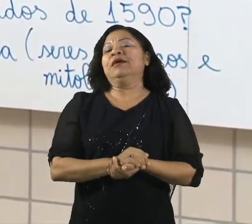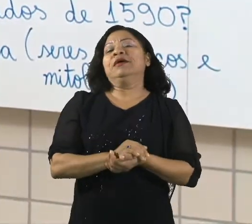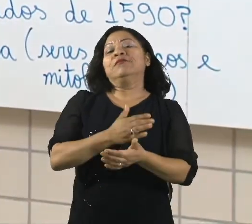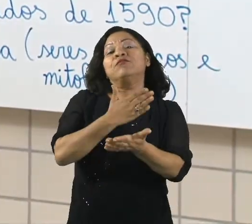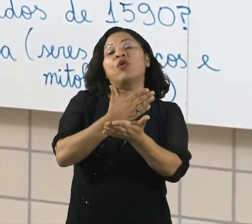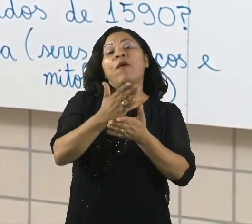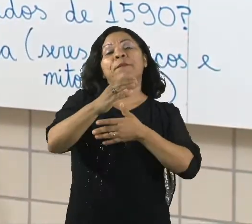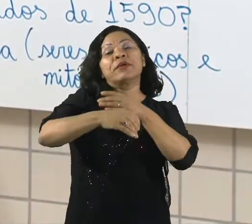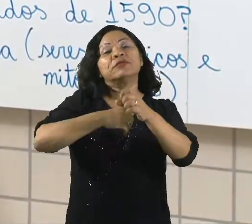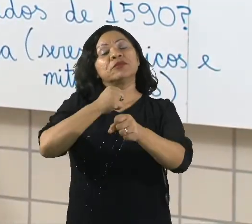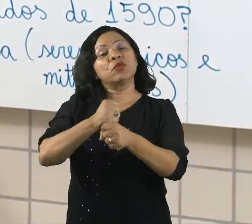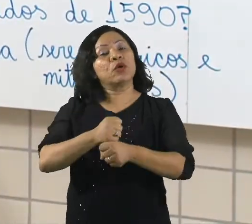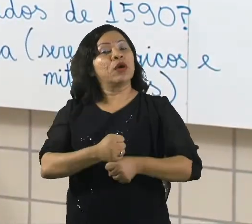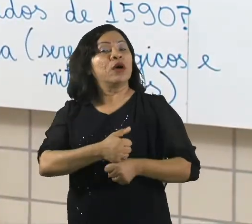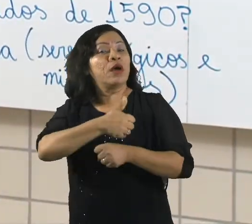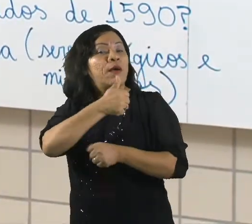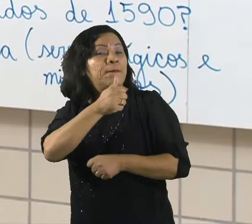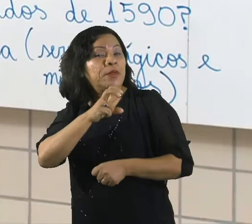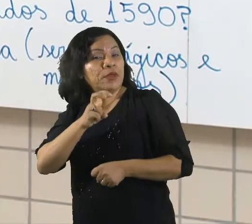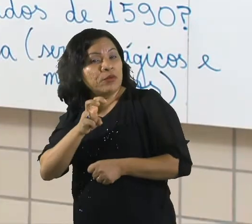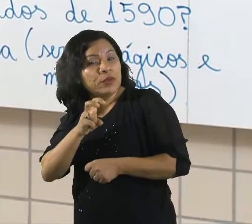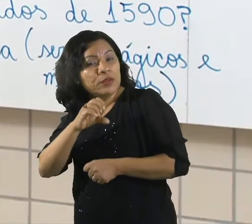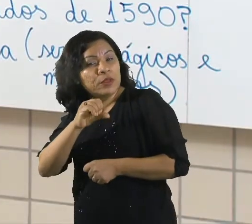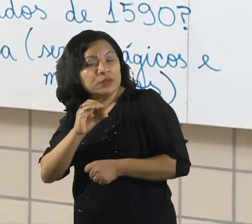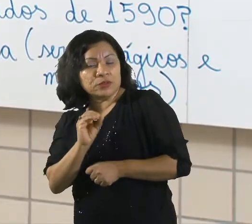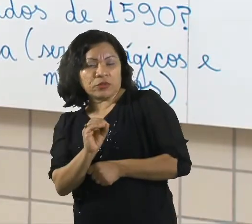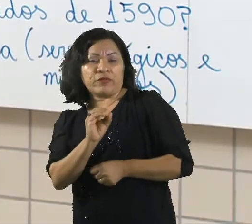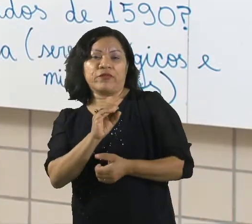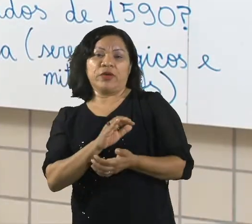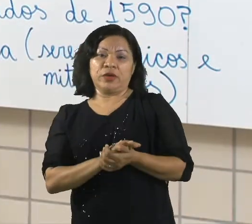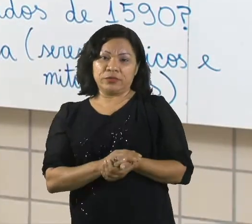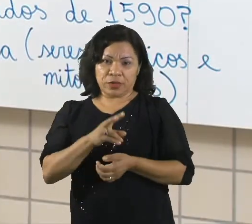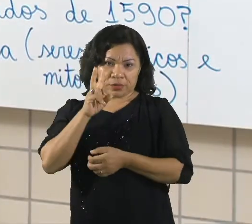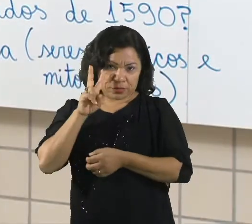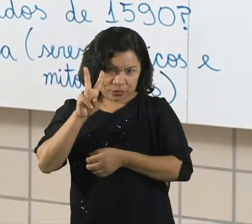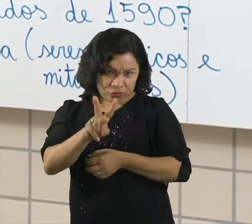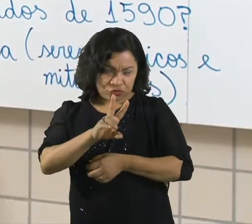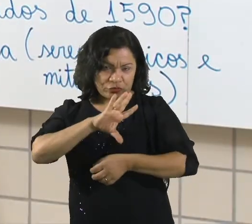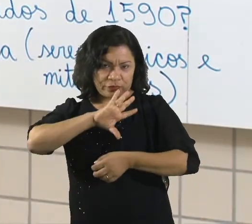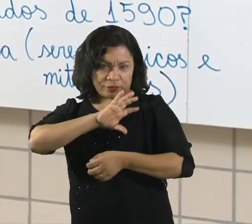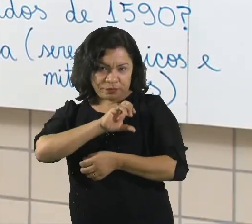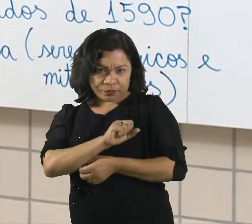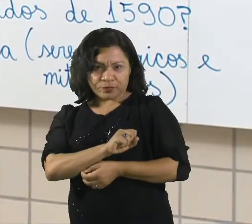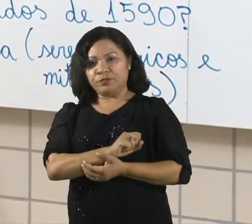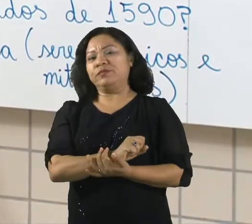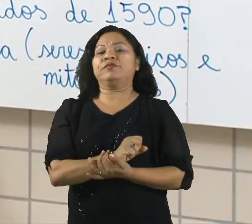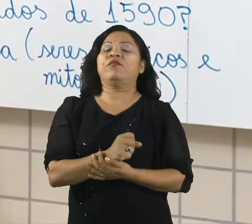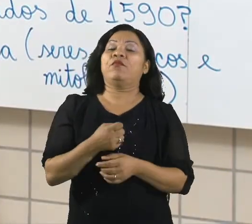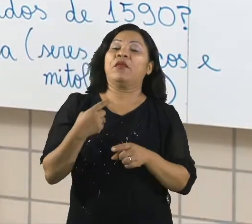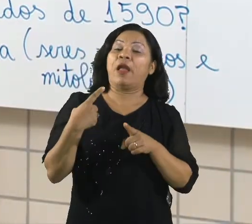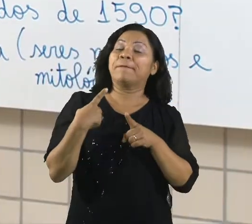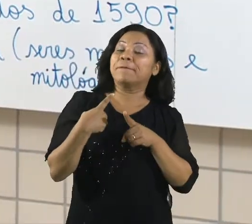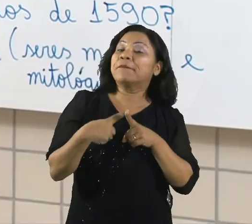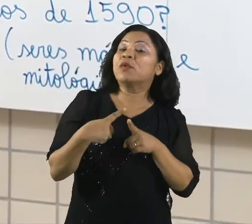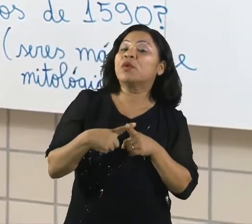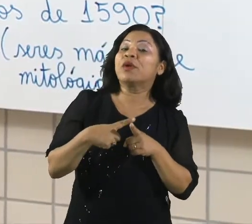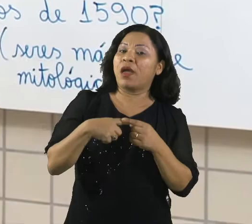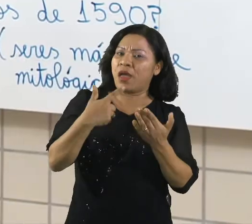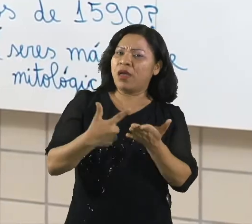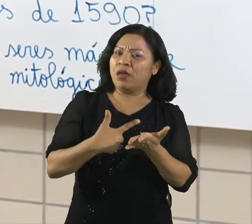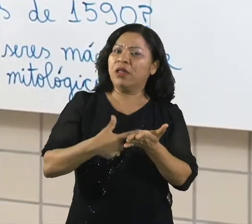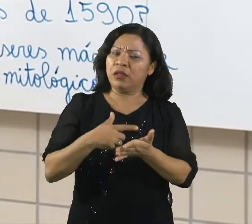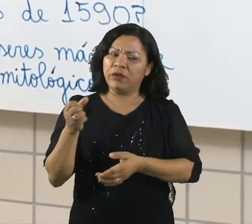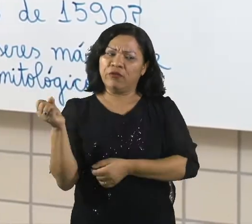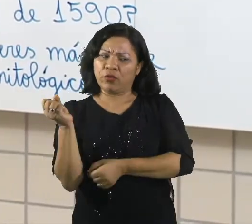vê a questão do amor, que até hoje, em livros atuais, em clássicos atuais, autores gostam de retomar